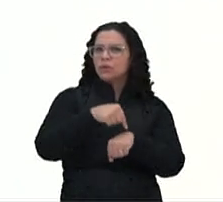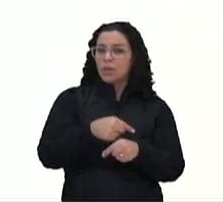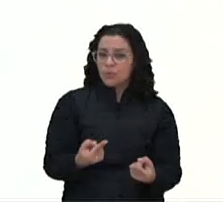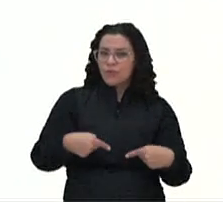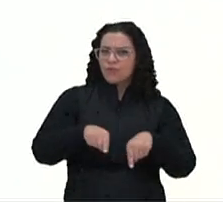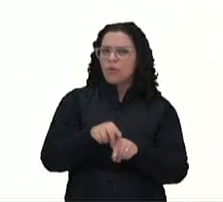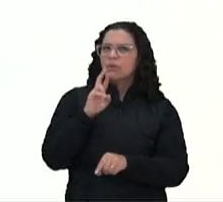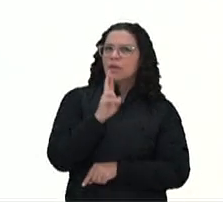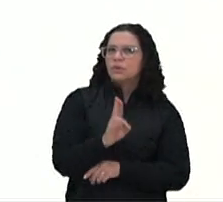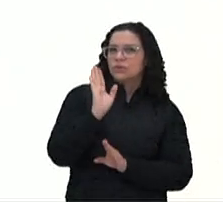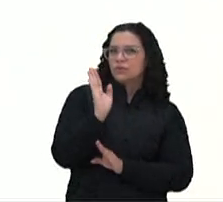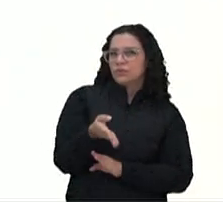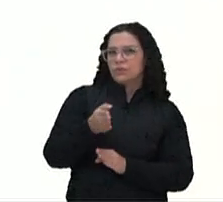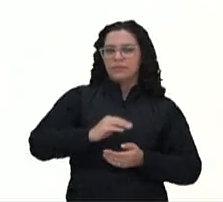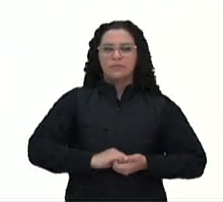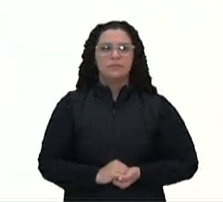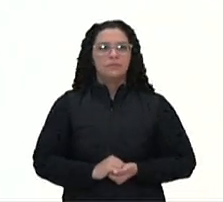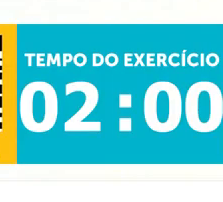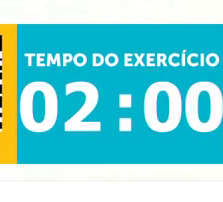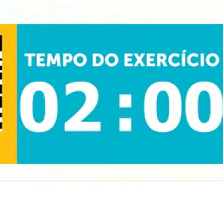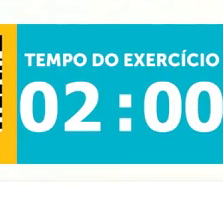sobre as respostas.